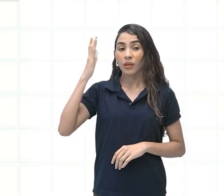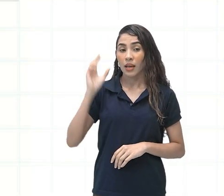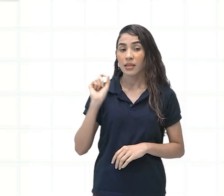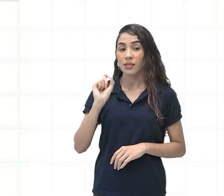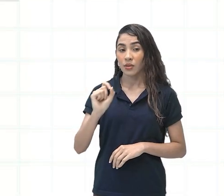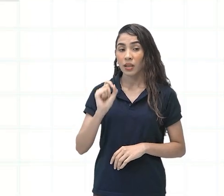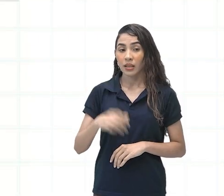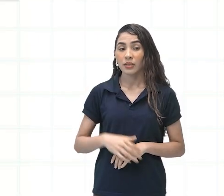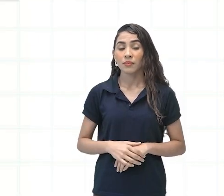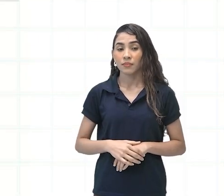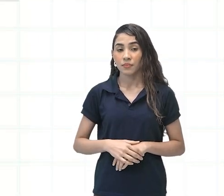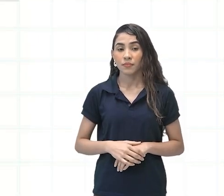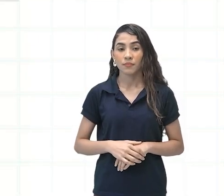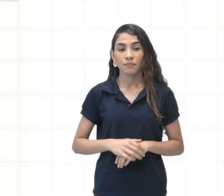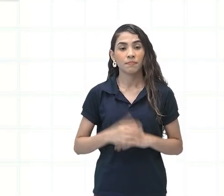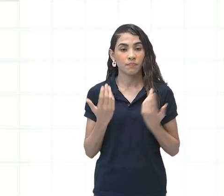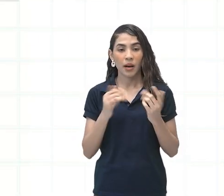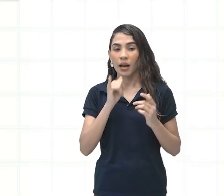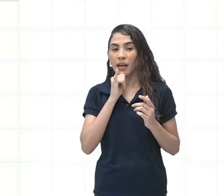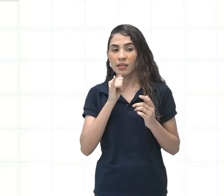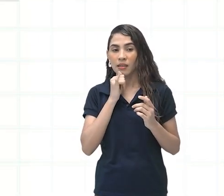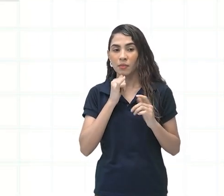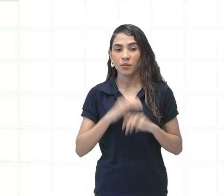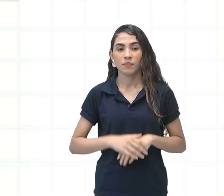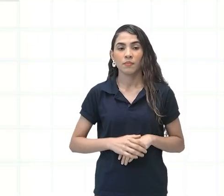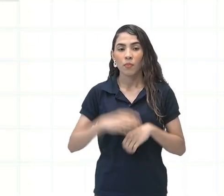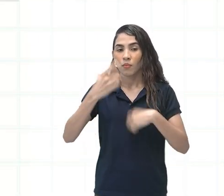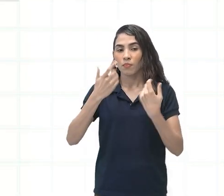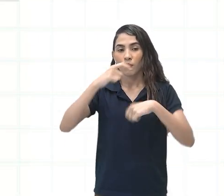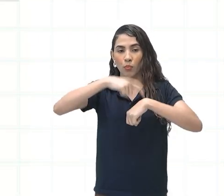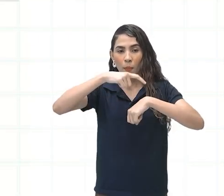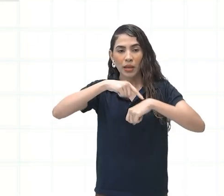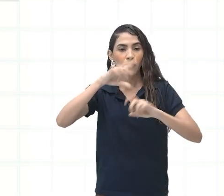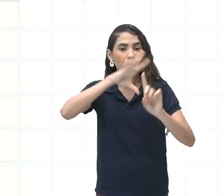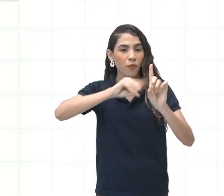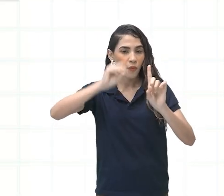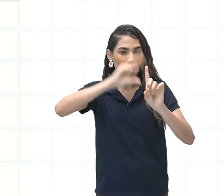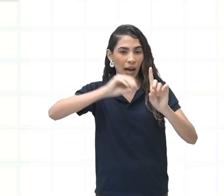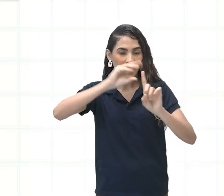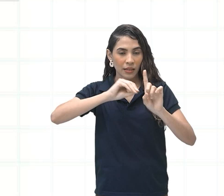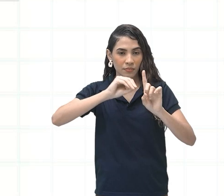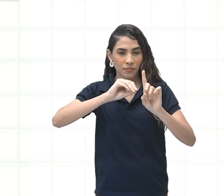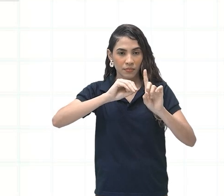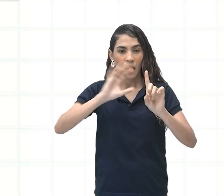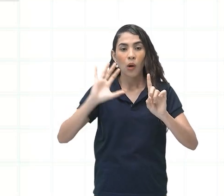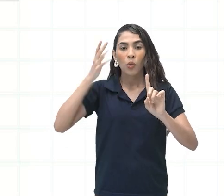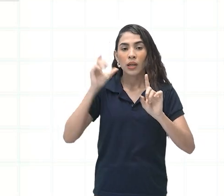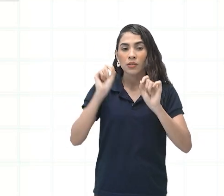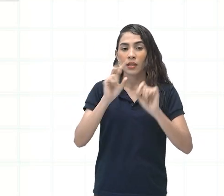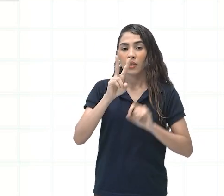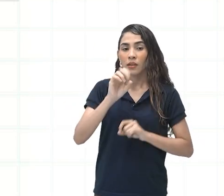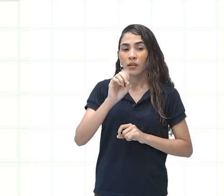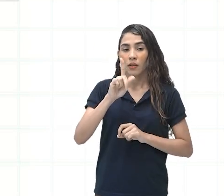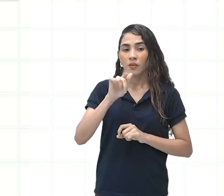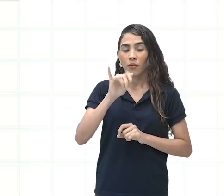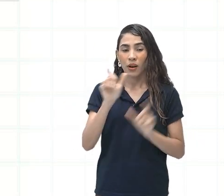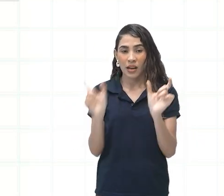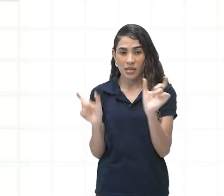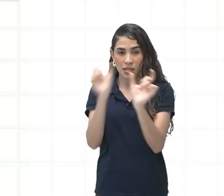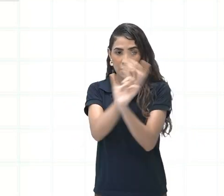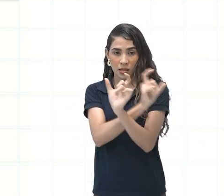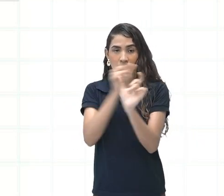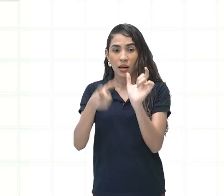ocorre uma tendência a pronunciar as vogais que estão antes da